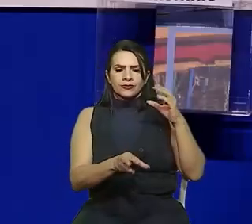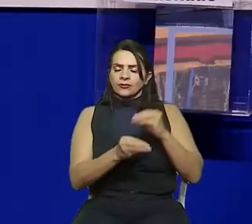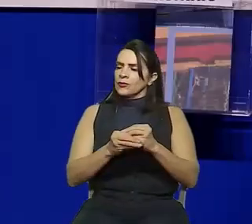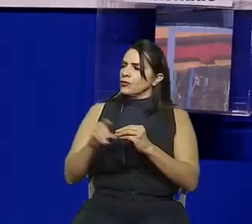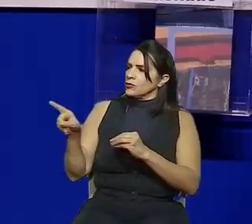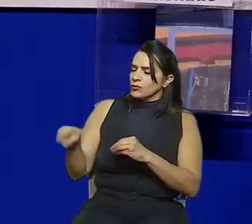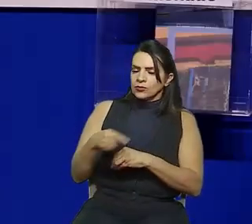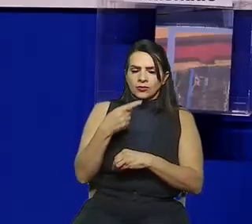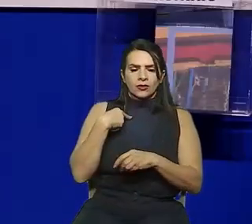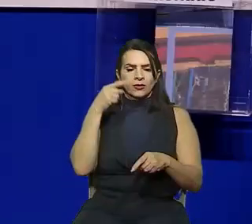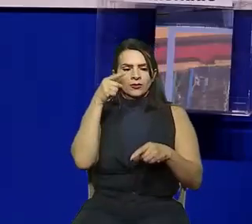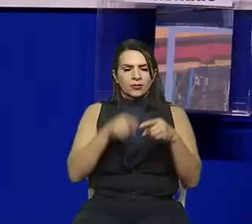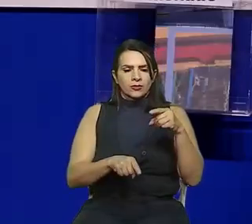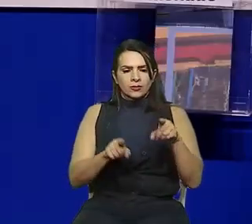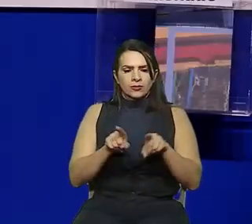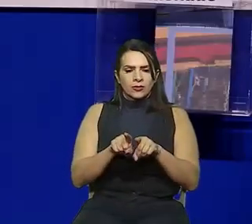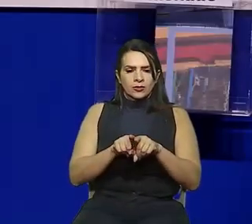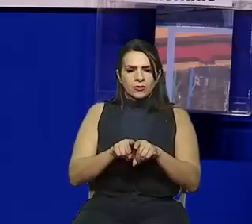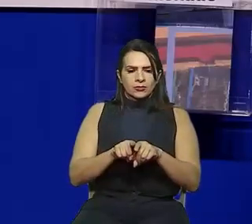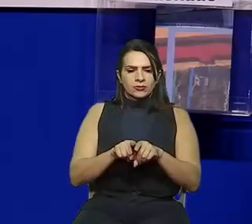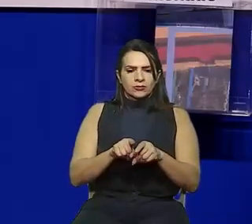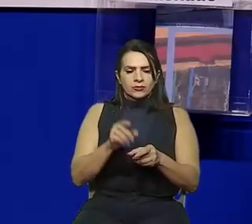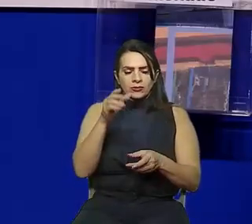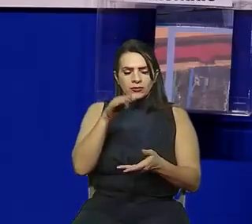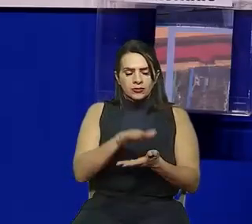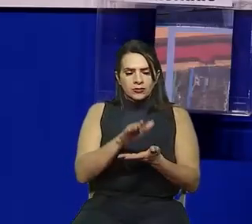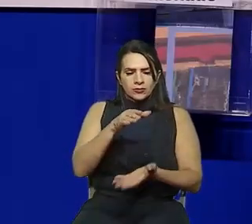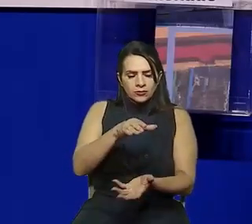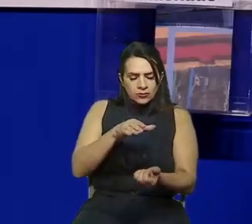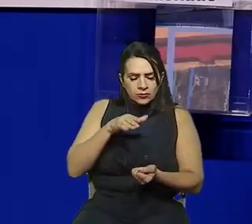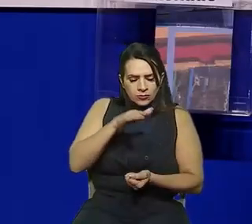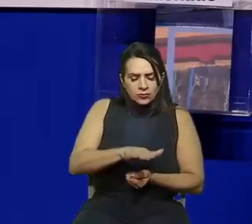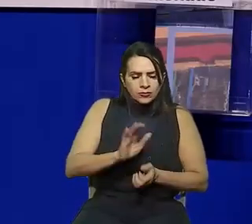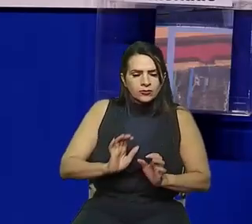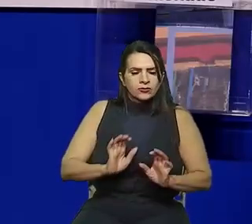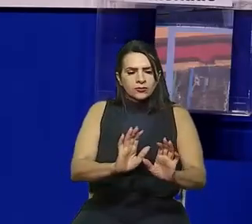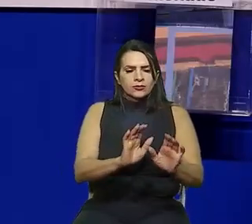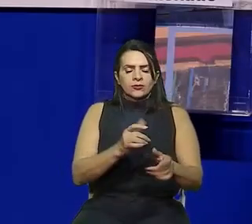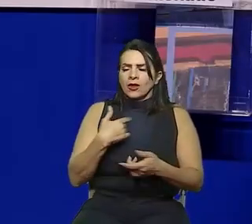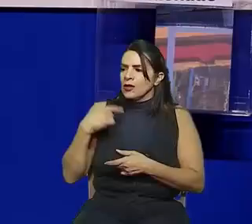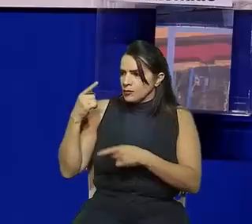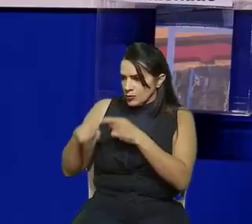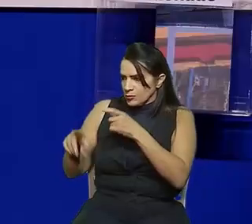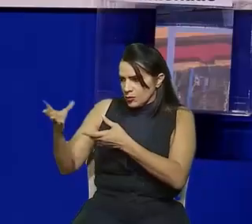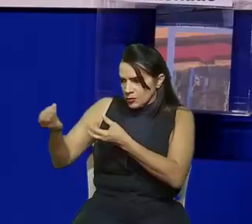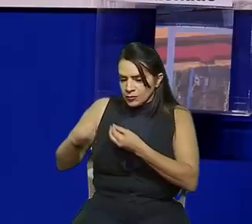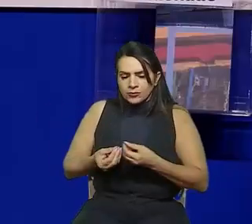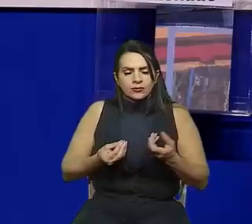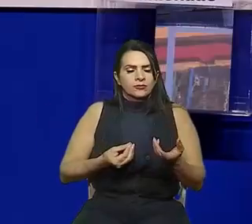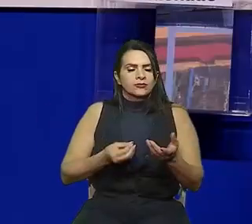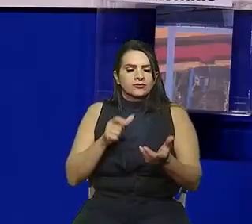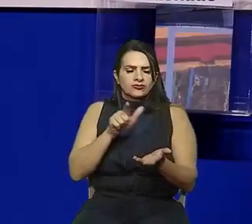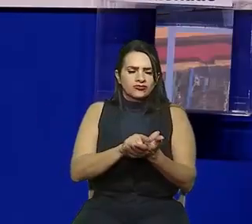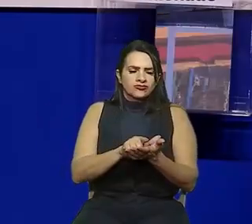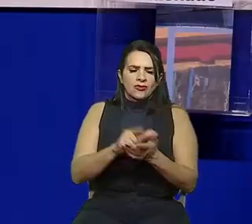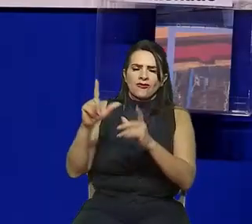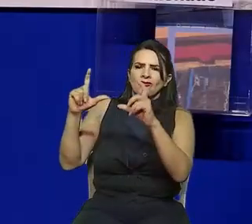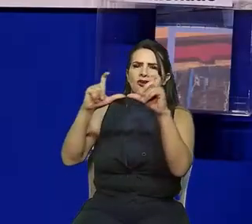ele proibia, eu jogava na gaveta. Foi instintivo. Então, fotografias,